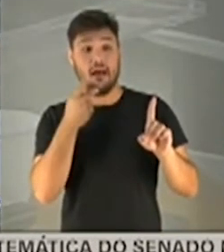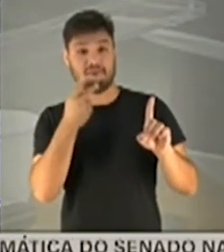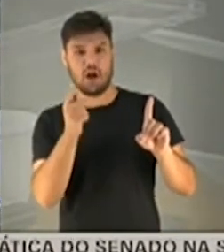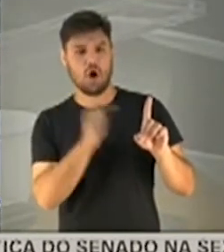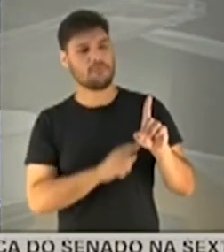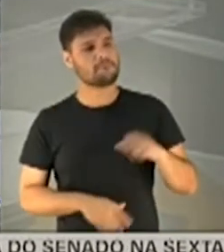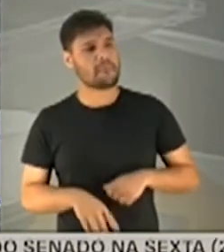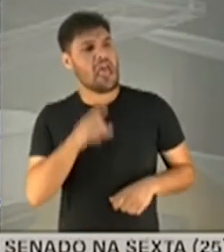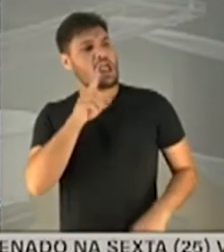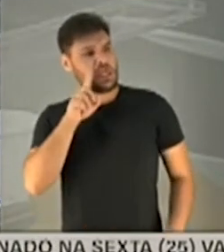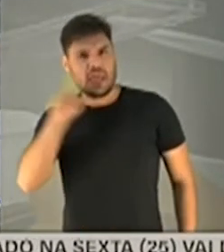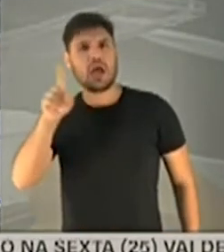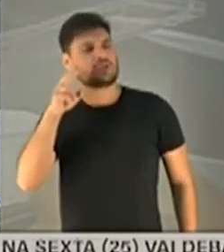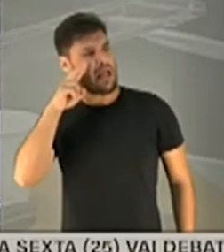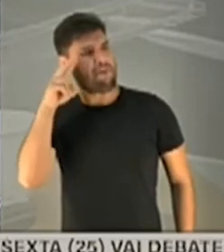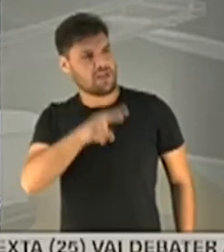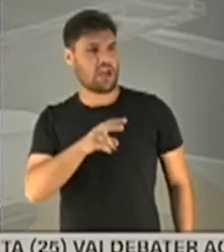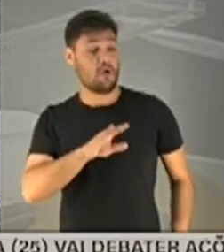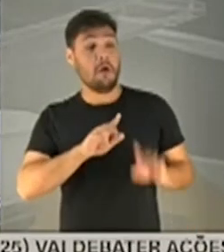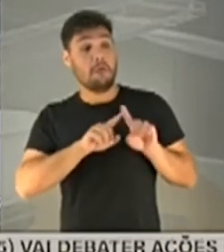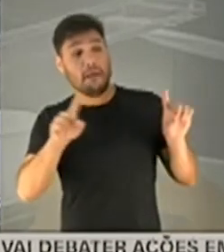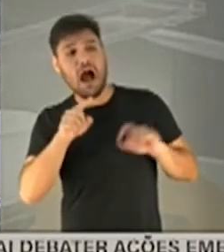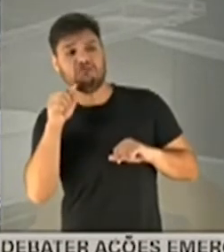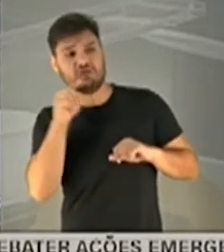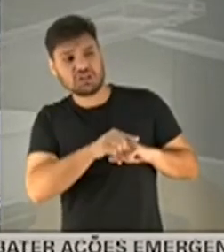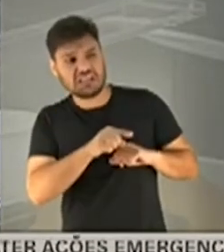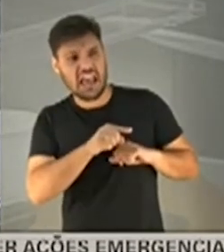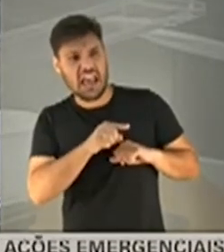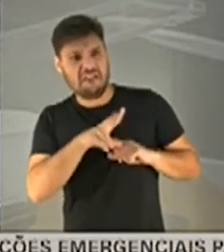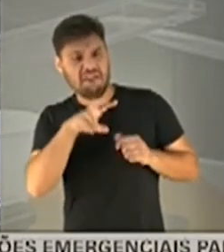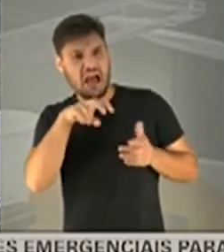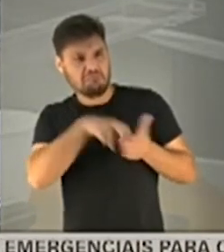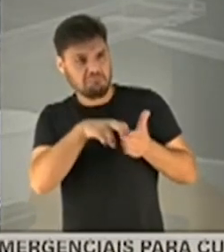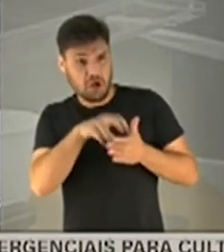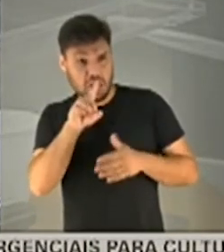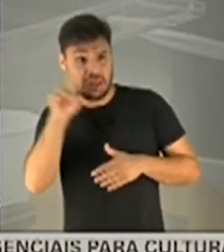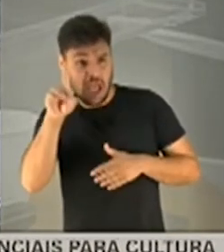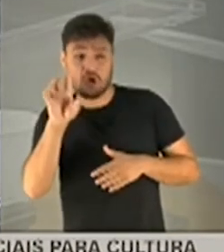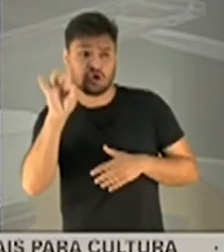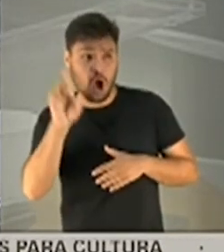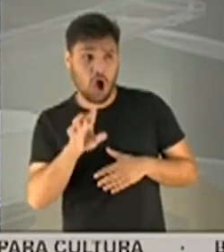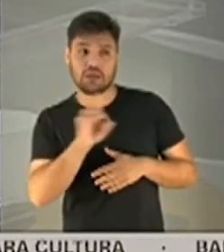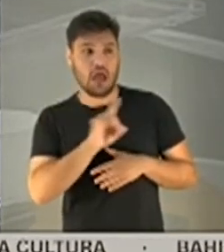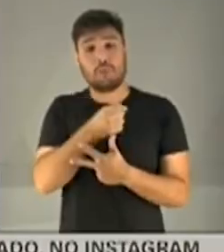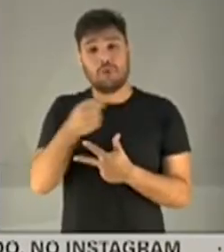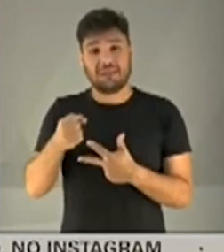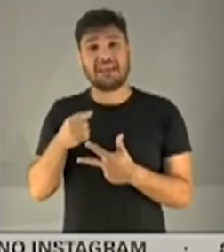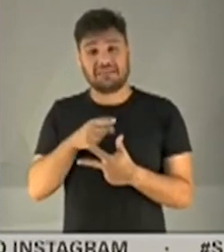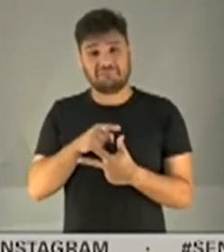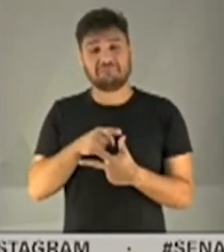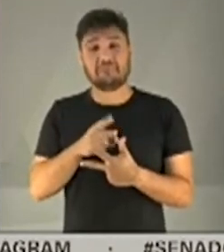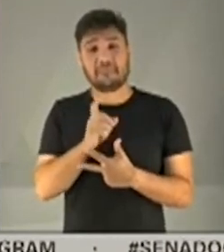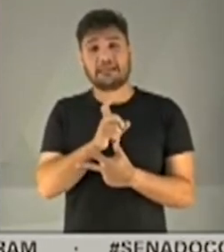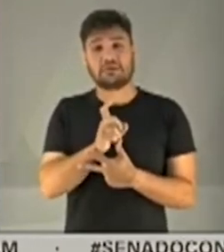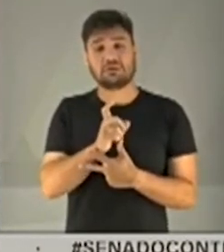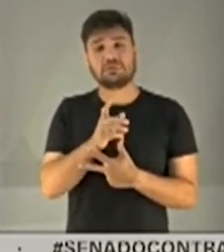Deus está vendo, mas o senhor não vai se entender só com Deus, não. Vai se entender com a gente também. Ele comete